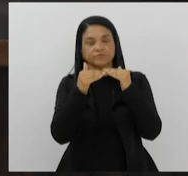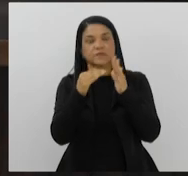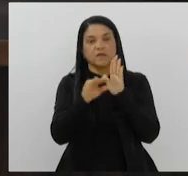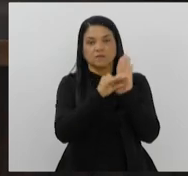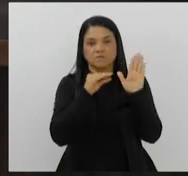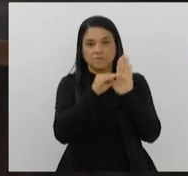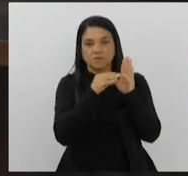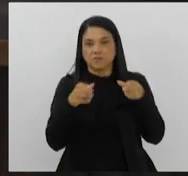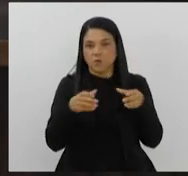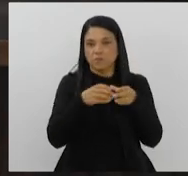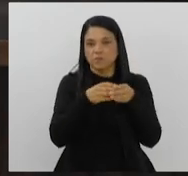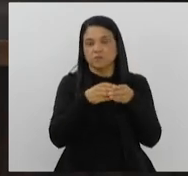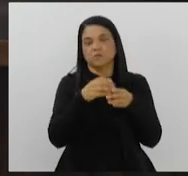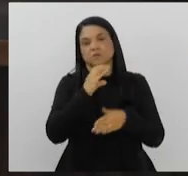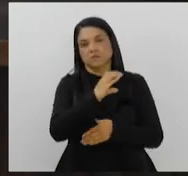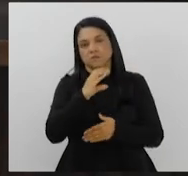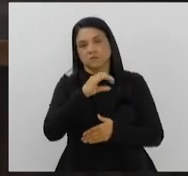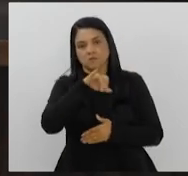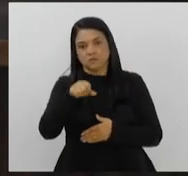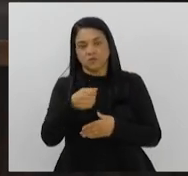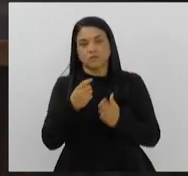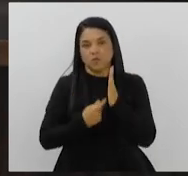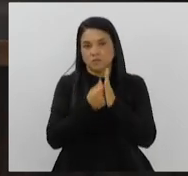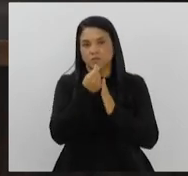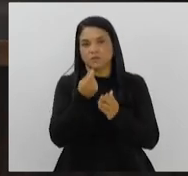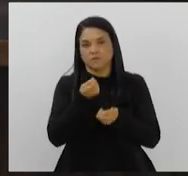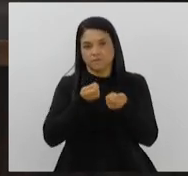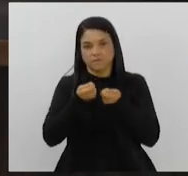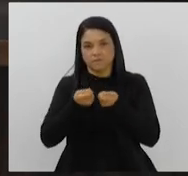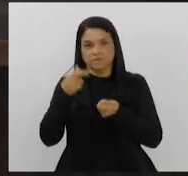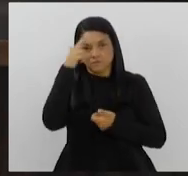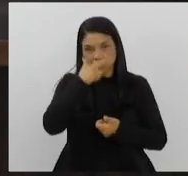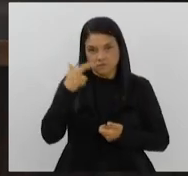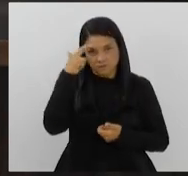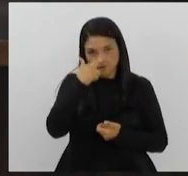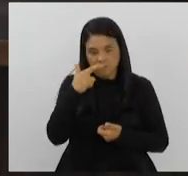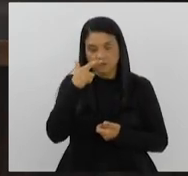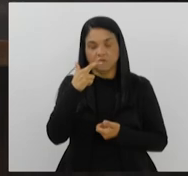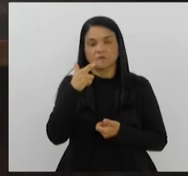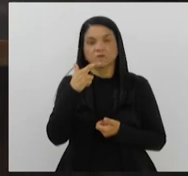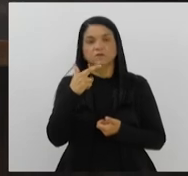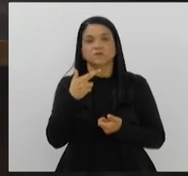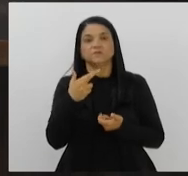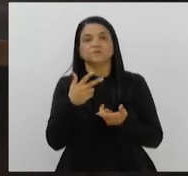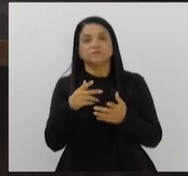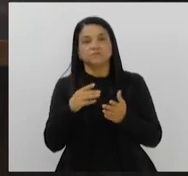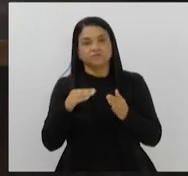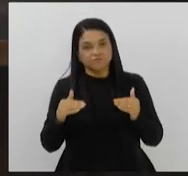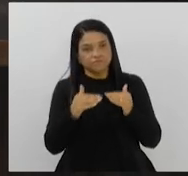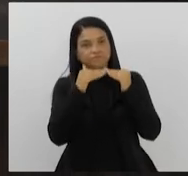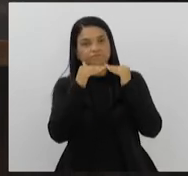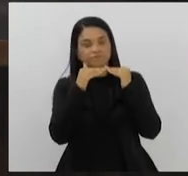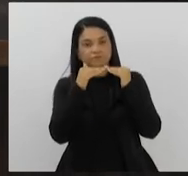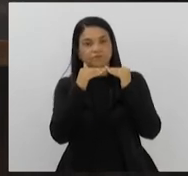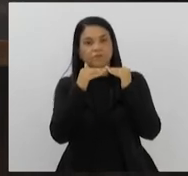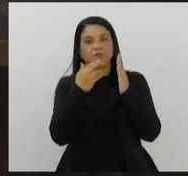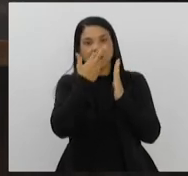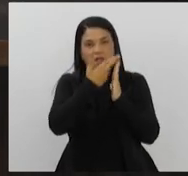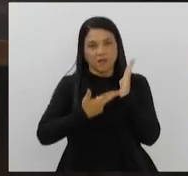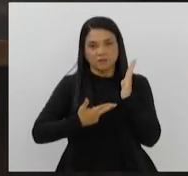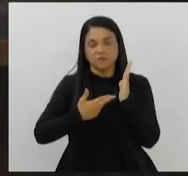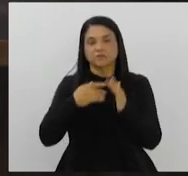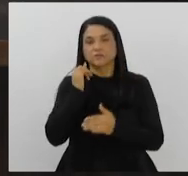da Comissão de Constituição e Justiça, de Orçamento, Finança, Fiscalização Financeira e Controle, favorável.